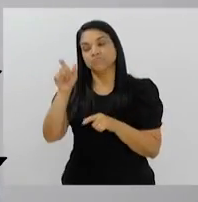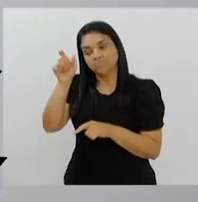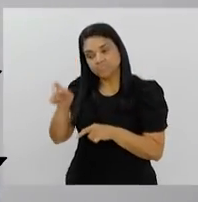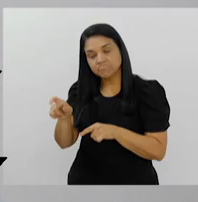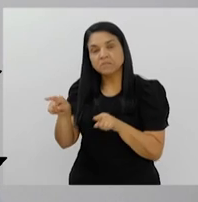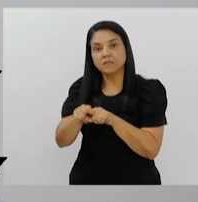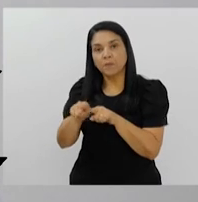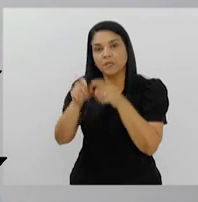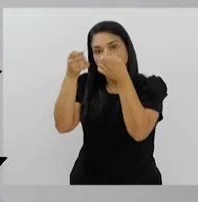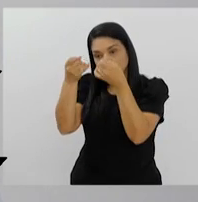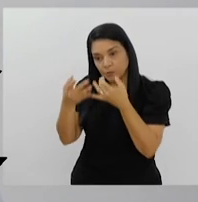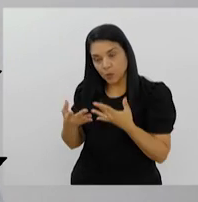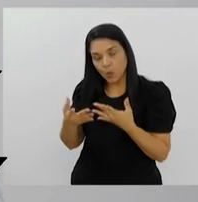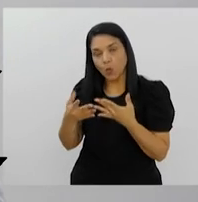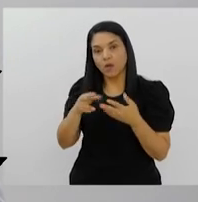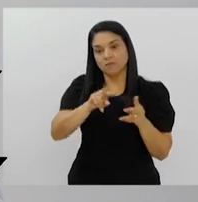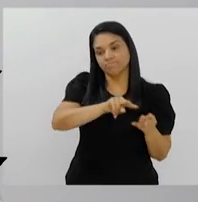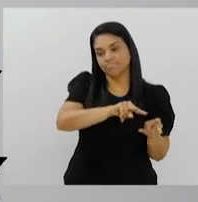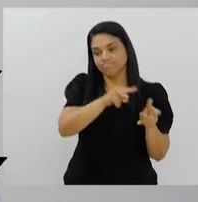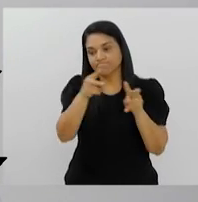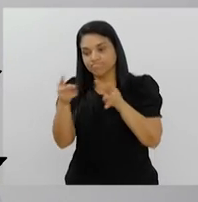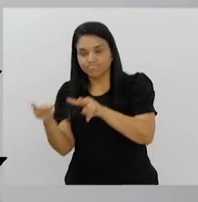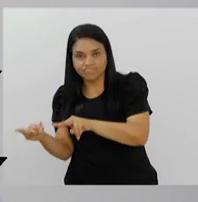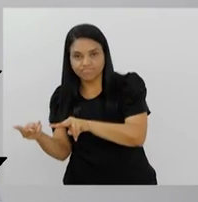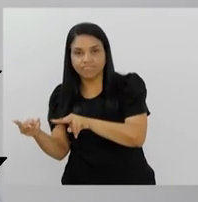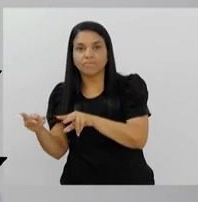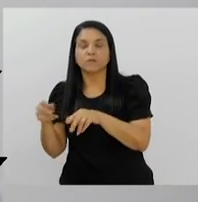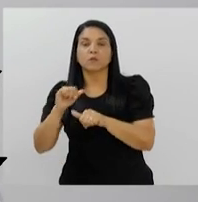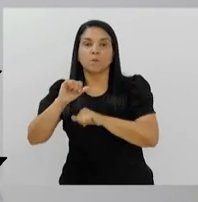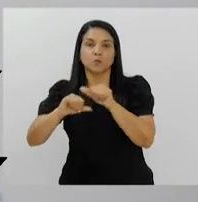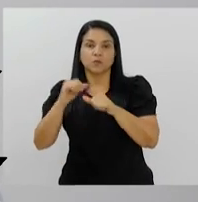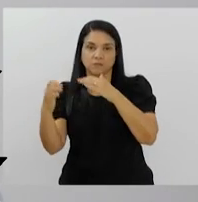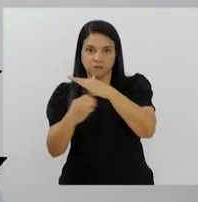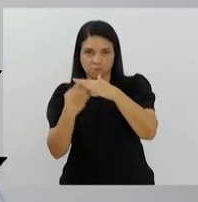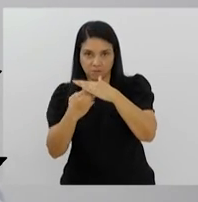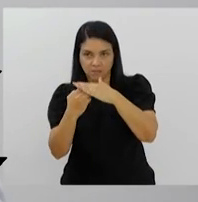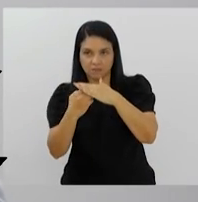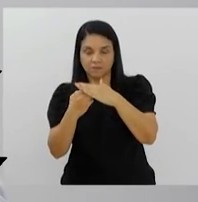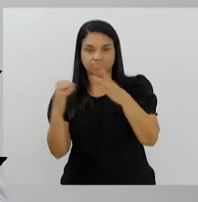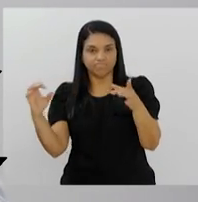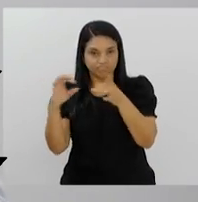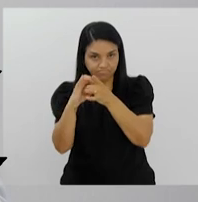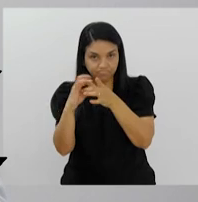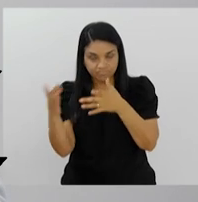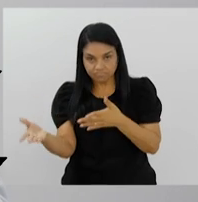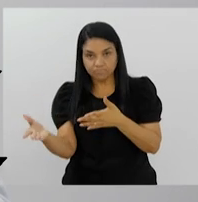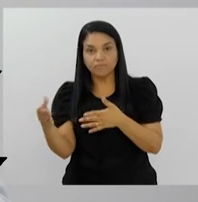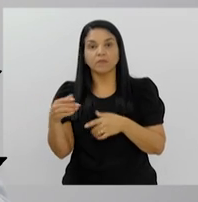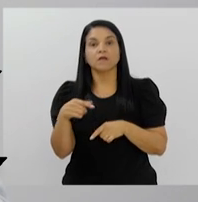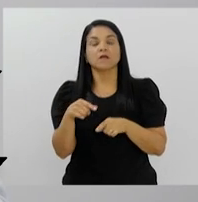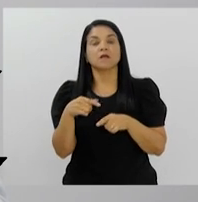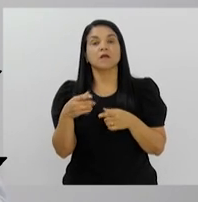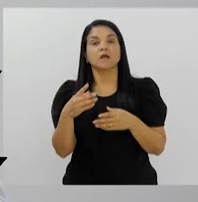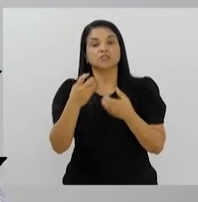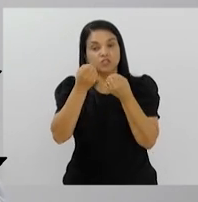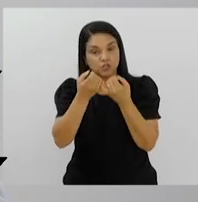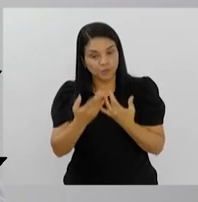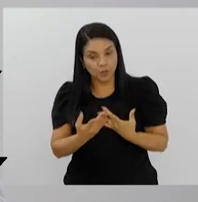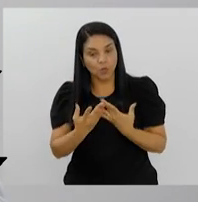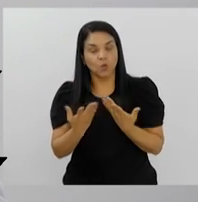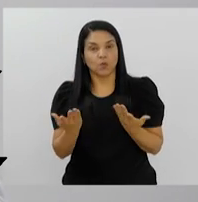eles estavam passando de transição e nós assinamos um termo de cooperação técnica que hoje dentro do